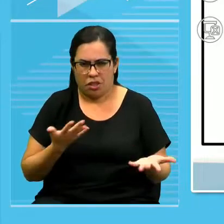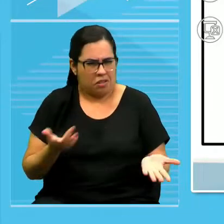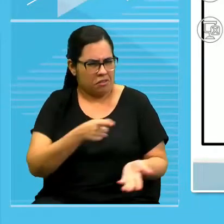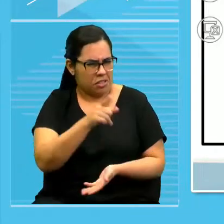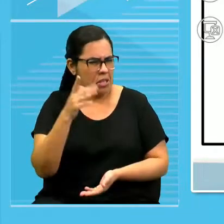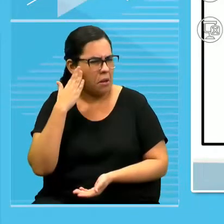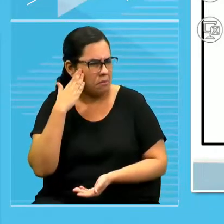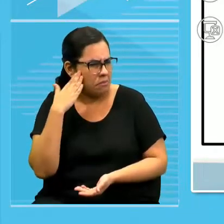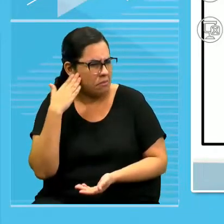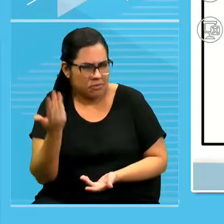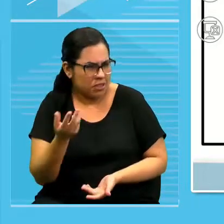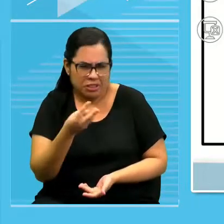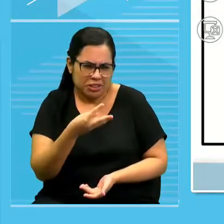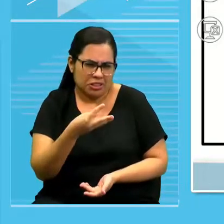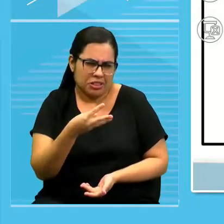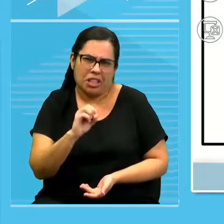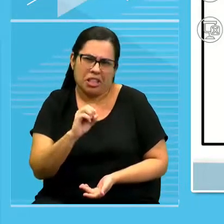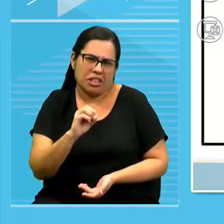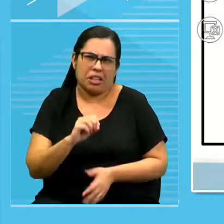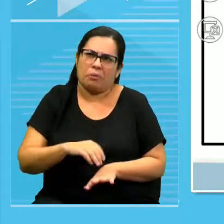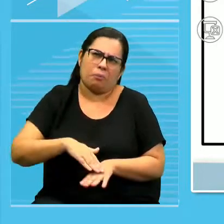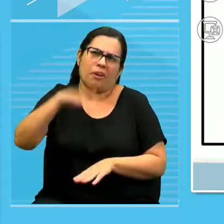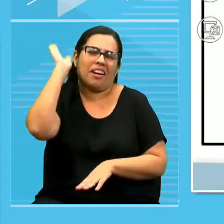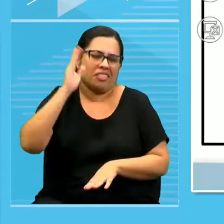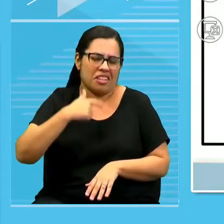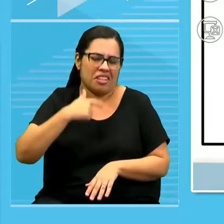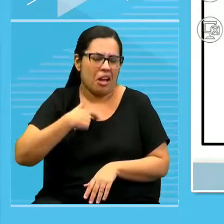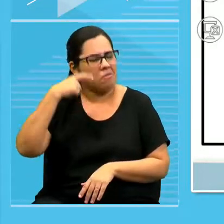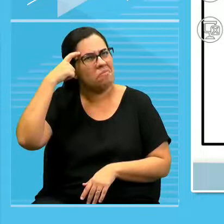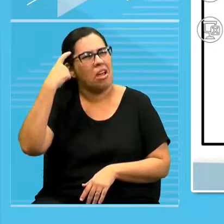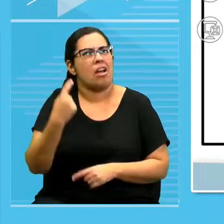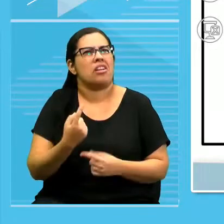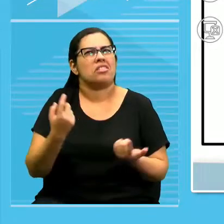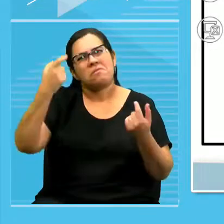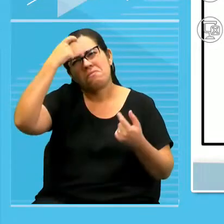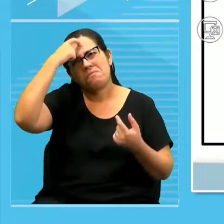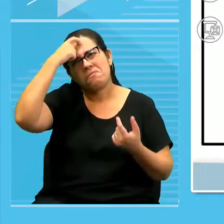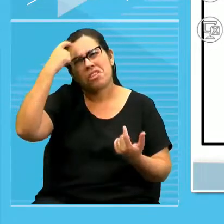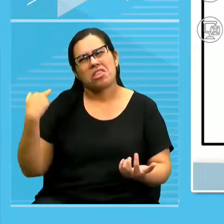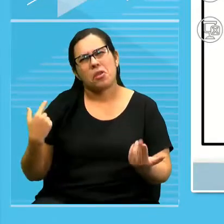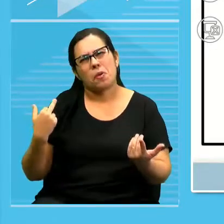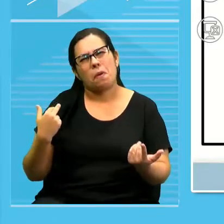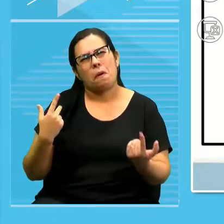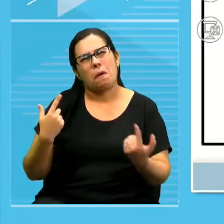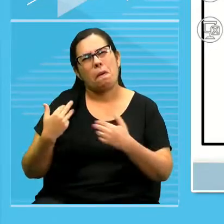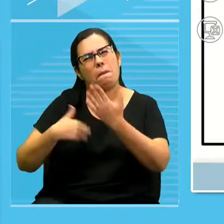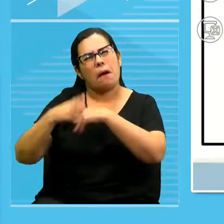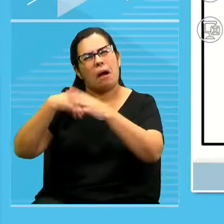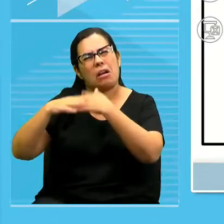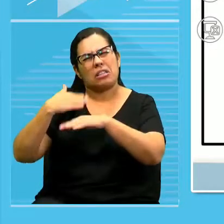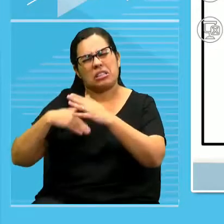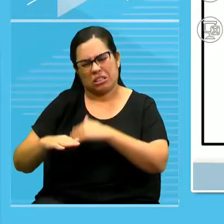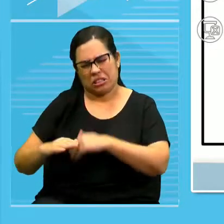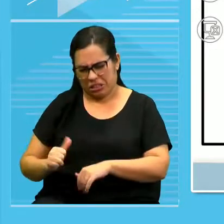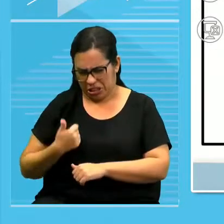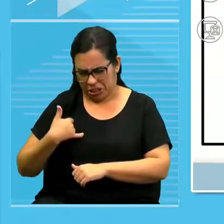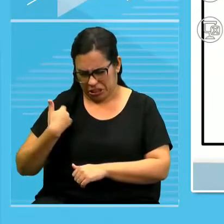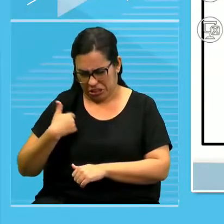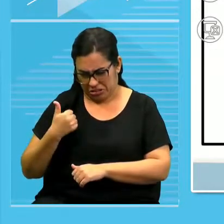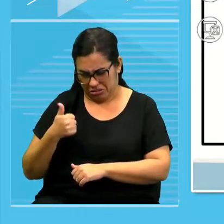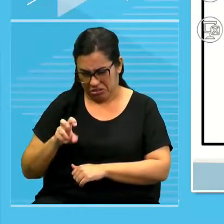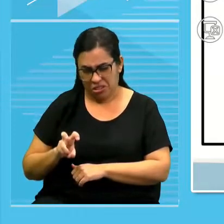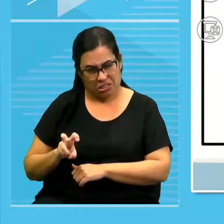uma mulher e 30 Plus com a mesma mentalidade de quando eu tinha 16 anos seria bizarro né